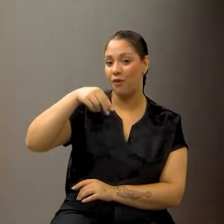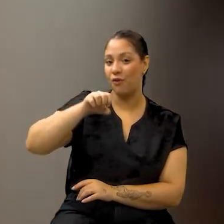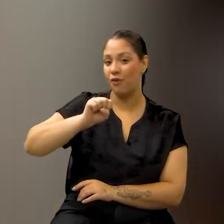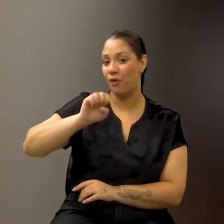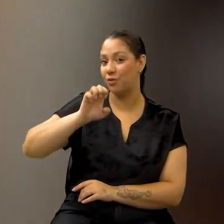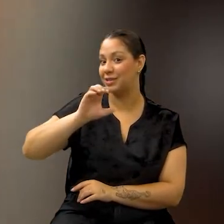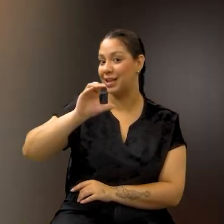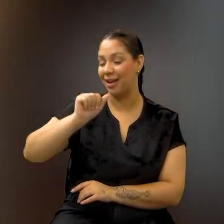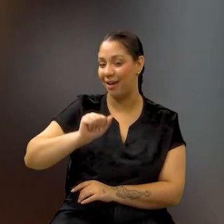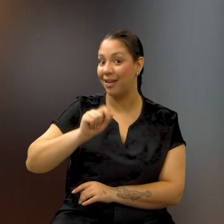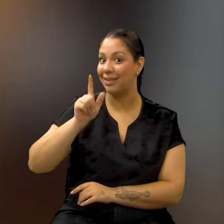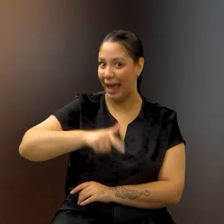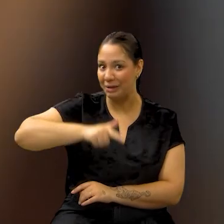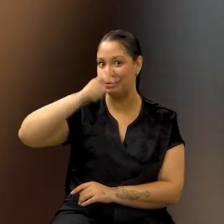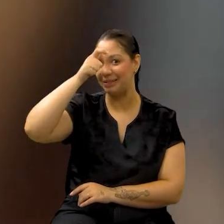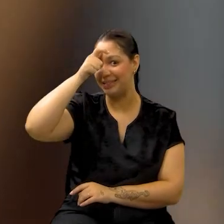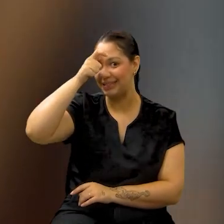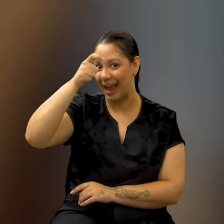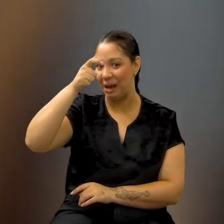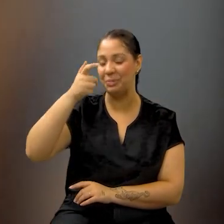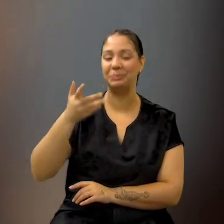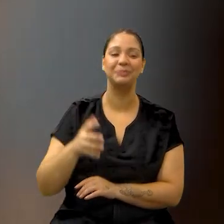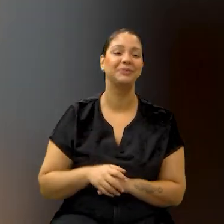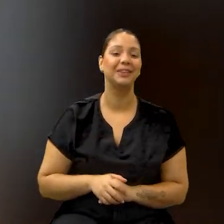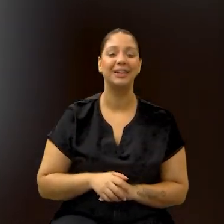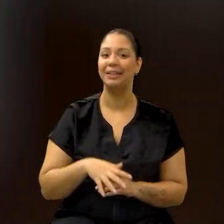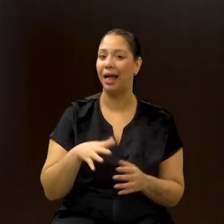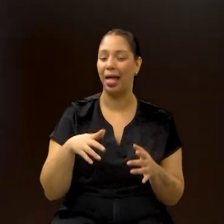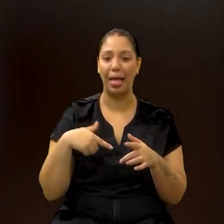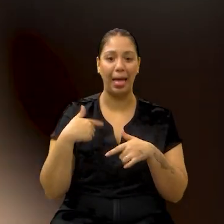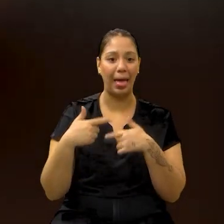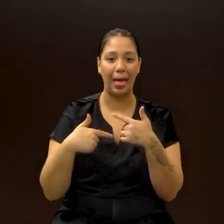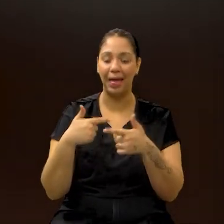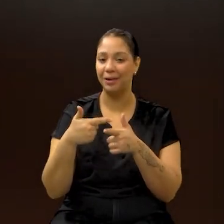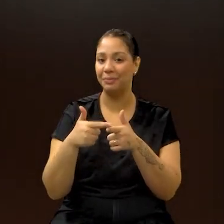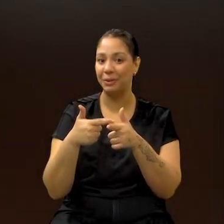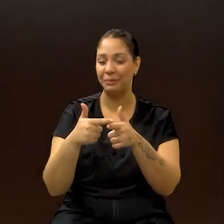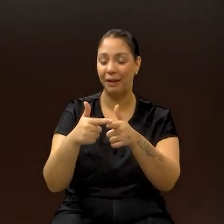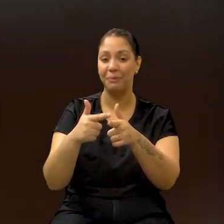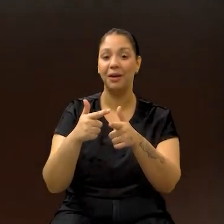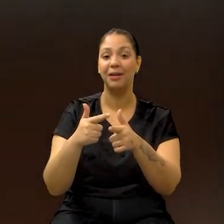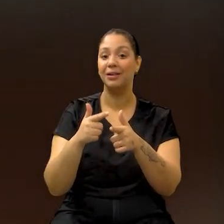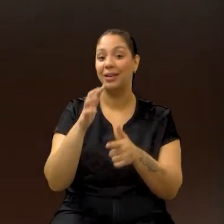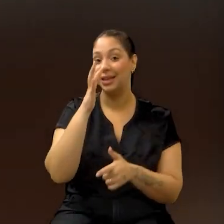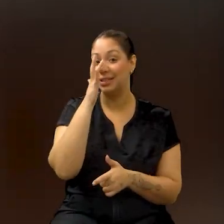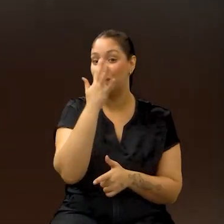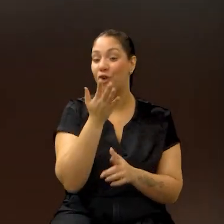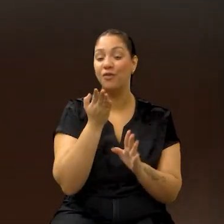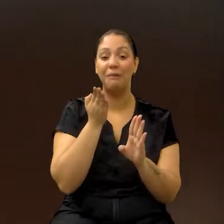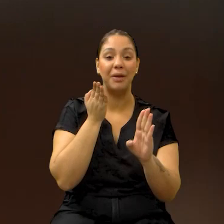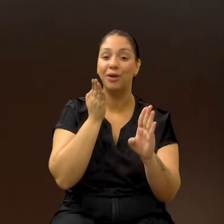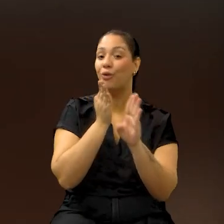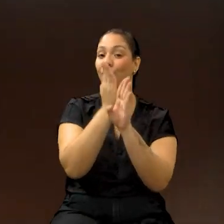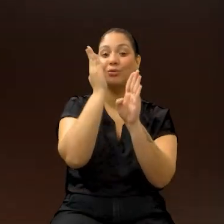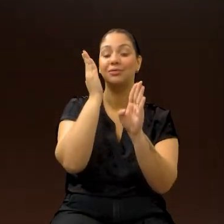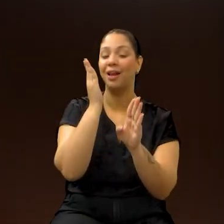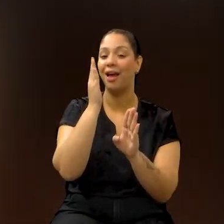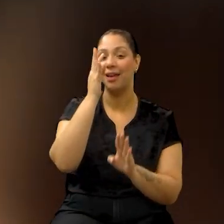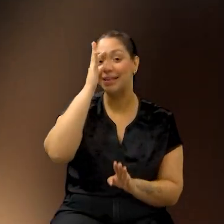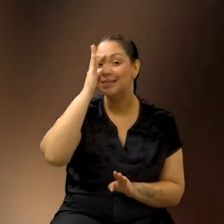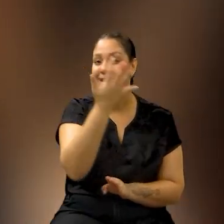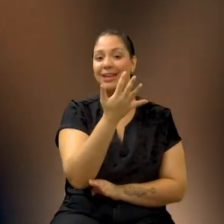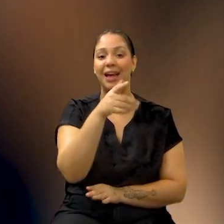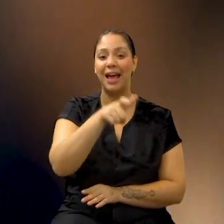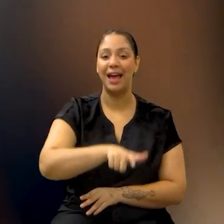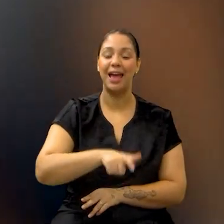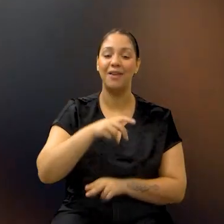própria personificação do diabo. E aí nesse quiprocó todo que se desenrola para achar a solução